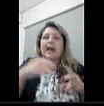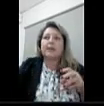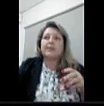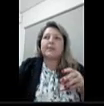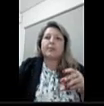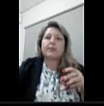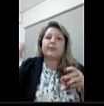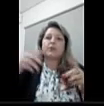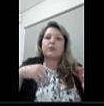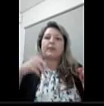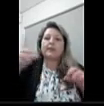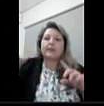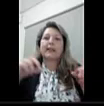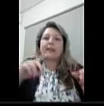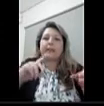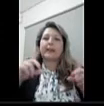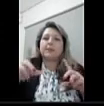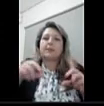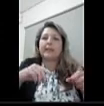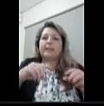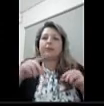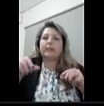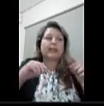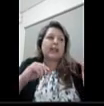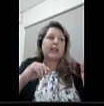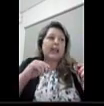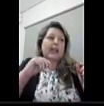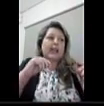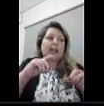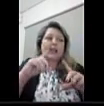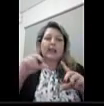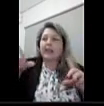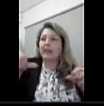sala, ou, às vezes, o professor, né, faz uma leitura aí